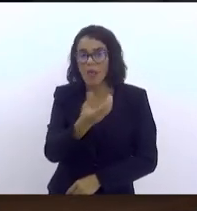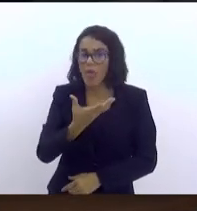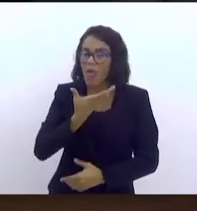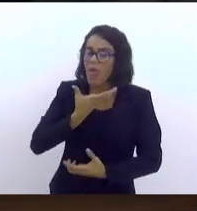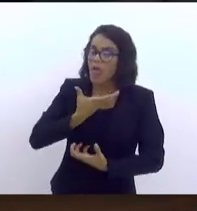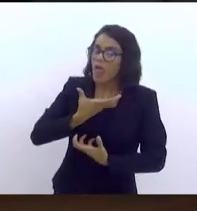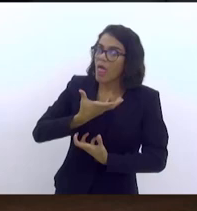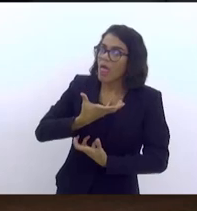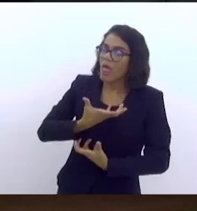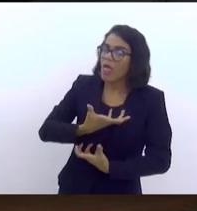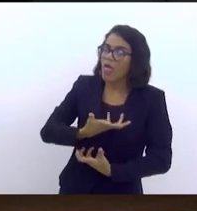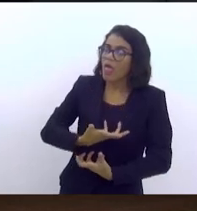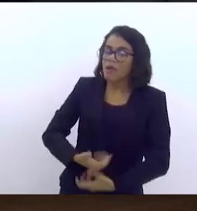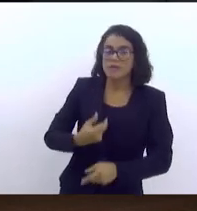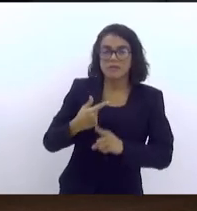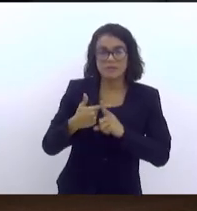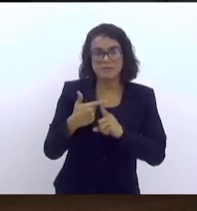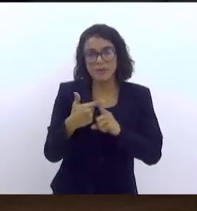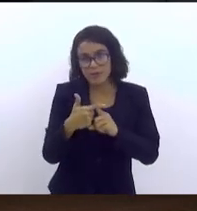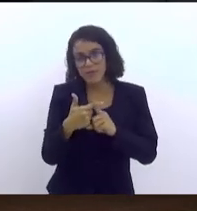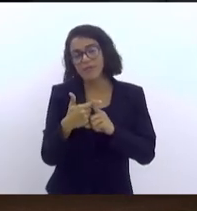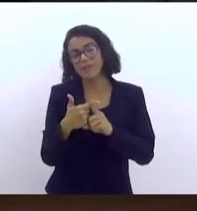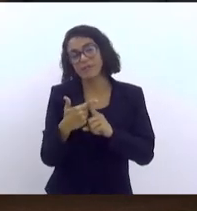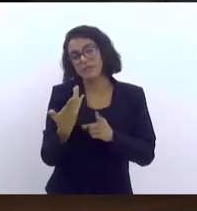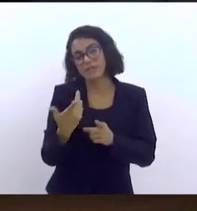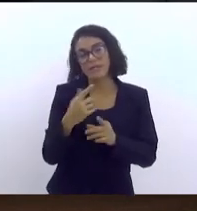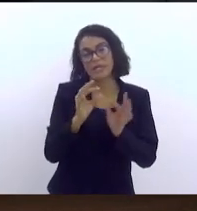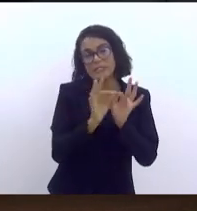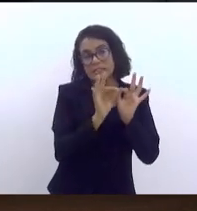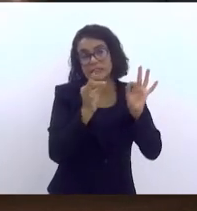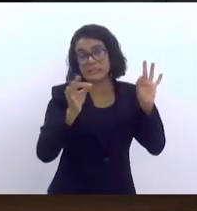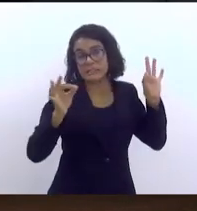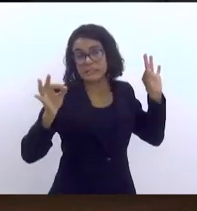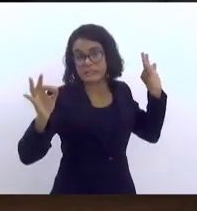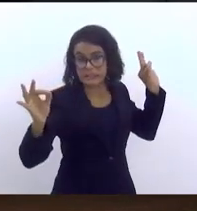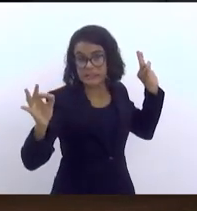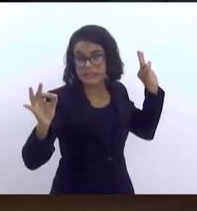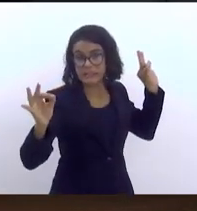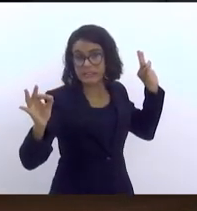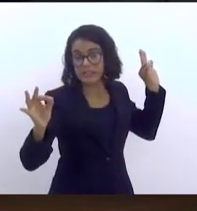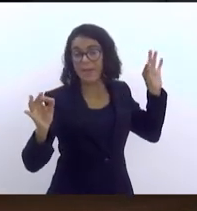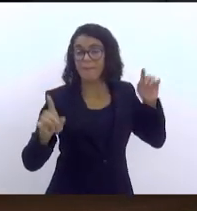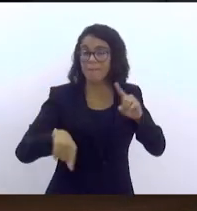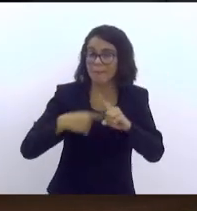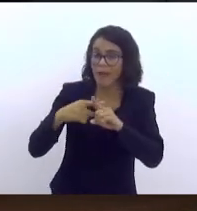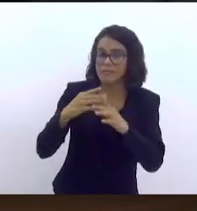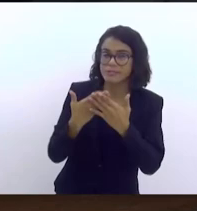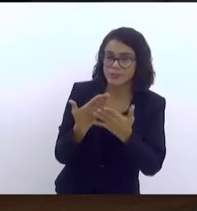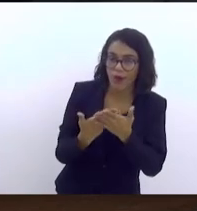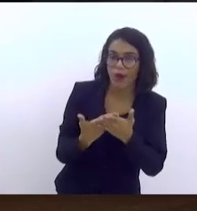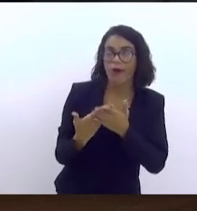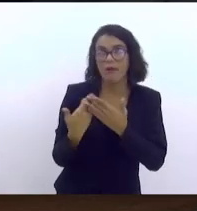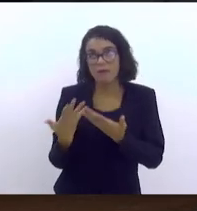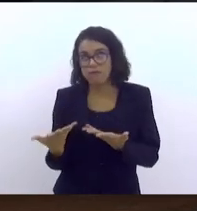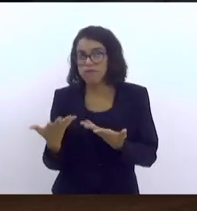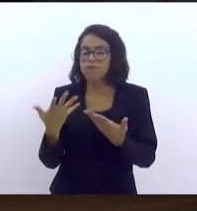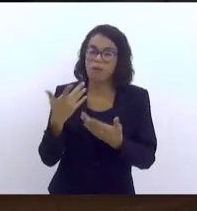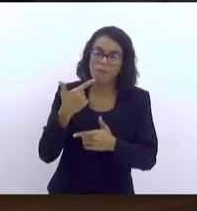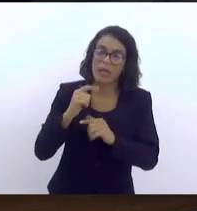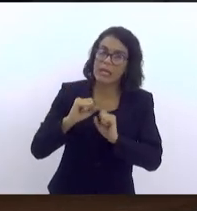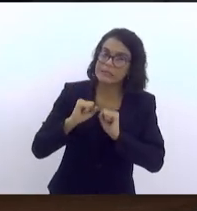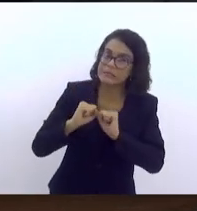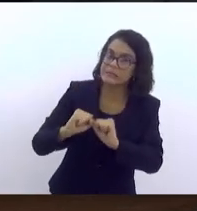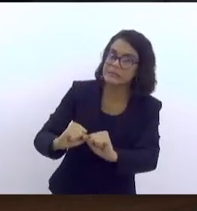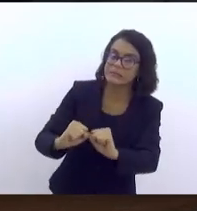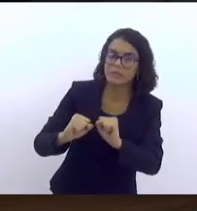cansativo Porque além do que da distância que eu já tenho aqui além da escola que também algo bem puxado porque eu